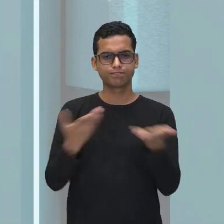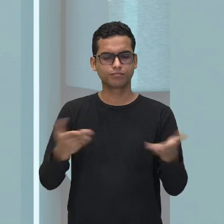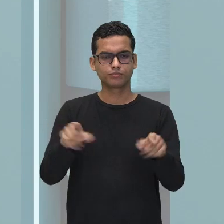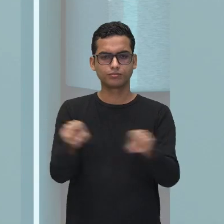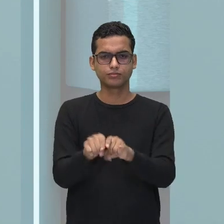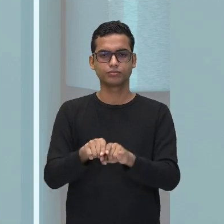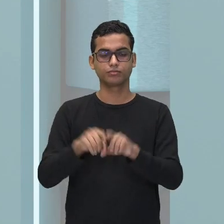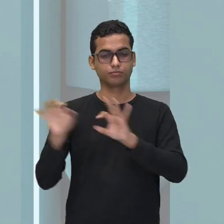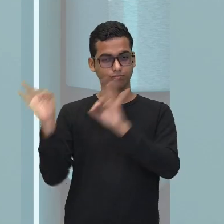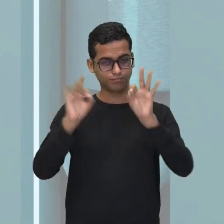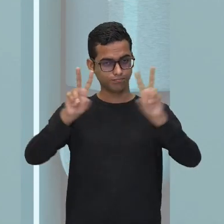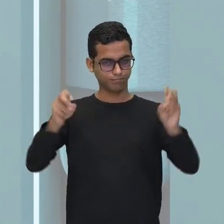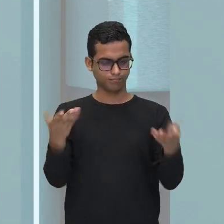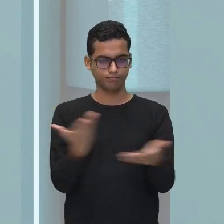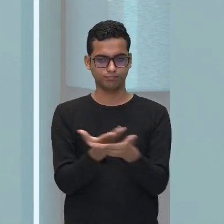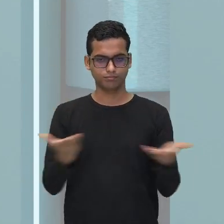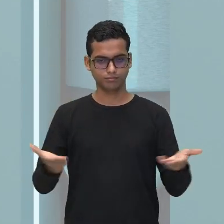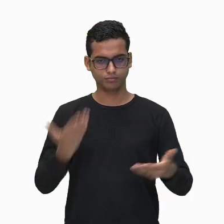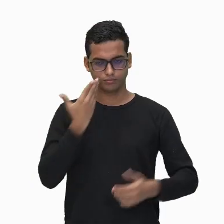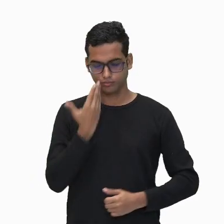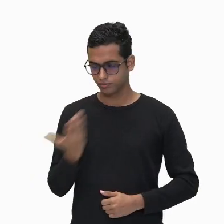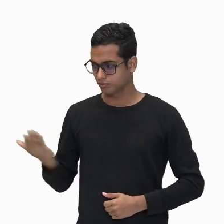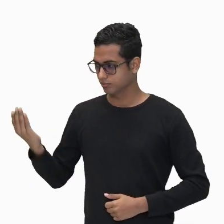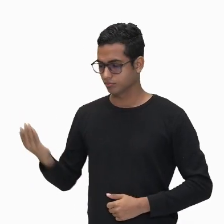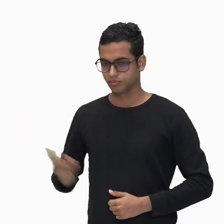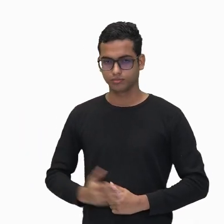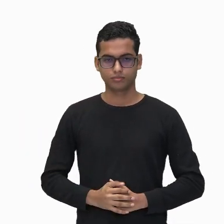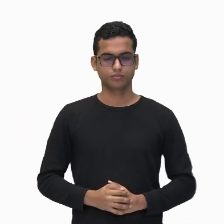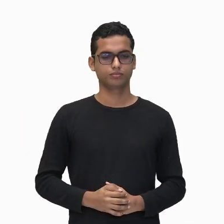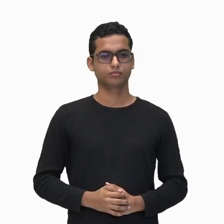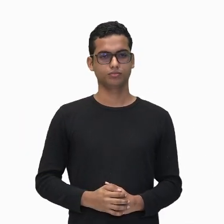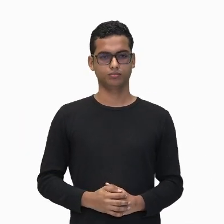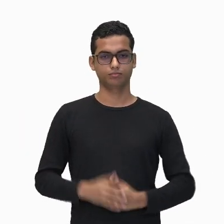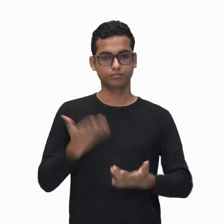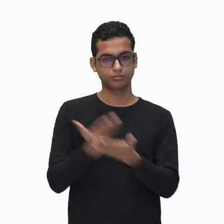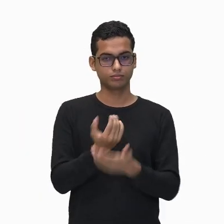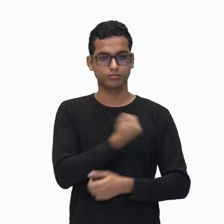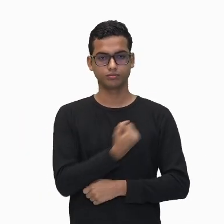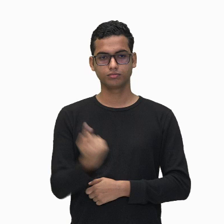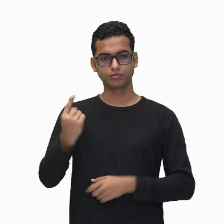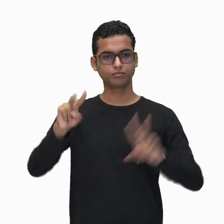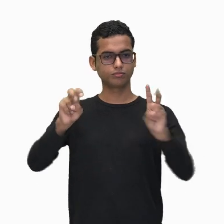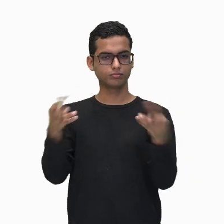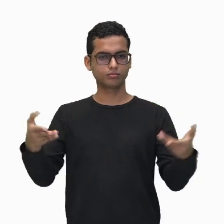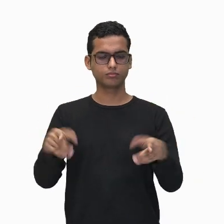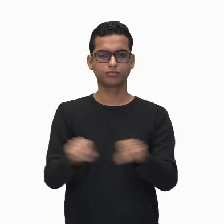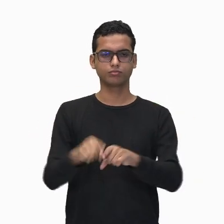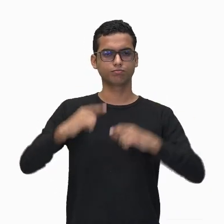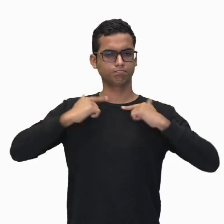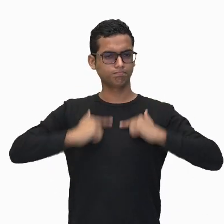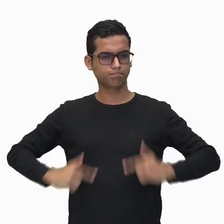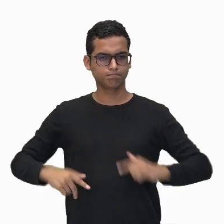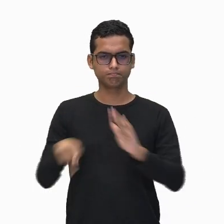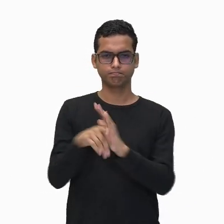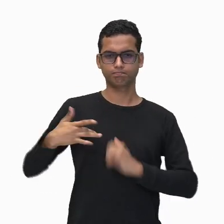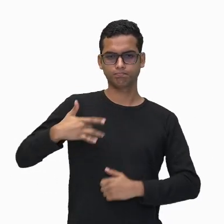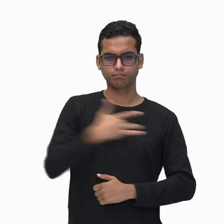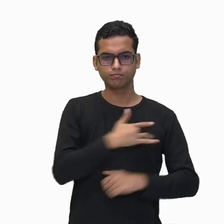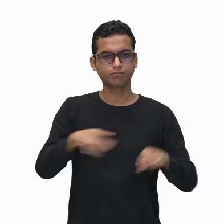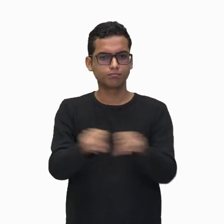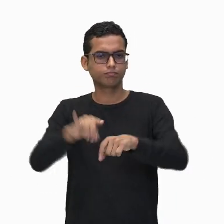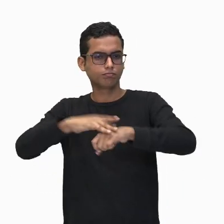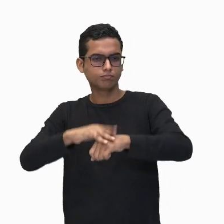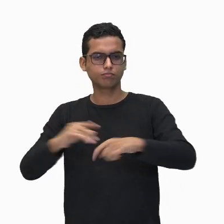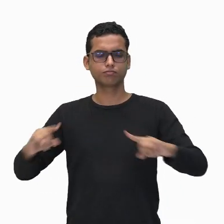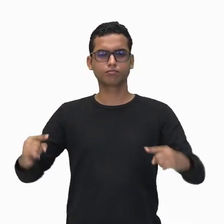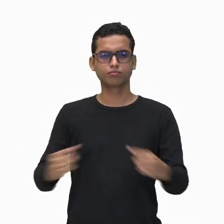fazer a leitura do objeto de conhecimento aqui comigo. Vamos lá. Aula 1, objeto de conhecimento, higiene e saúde,